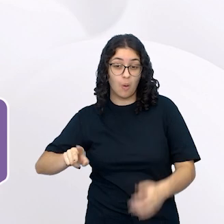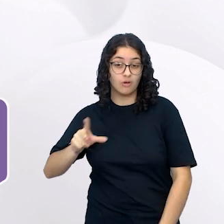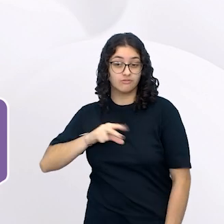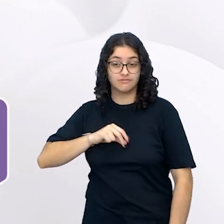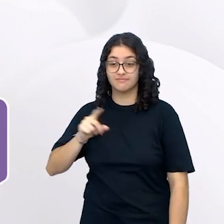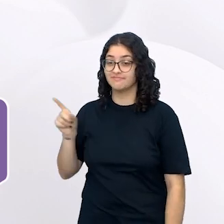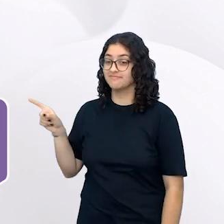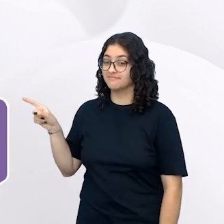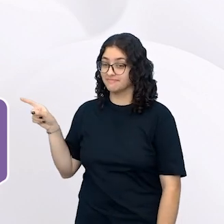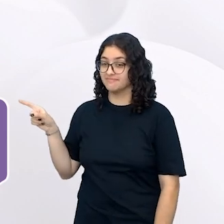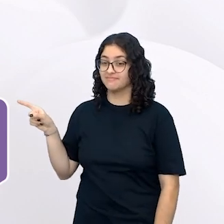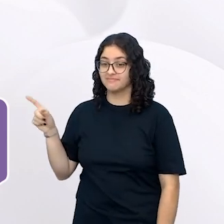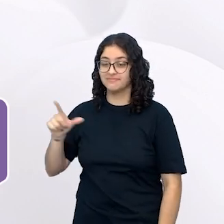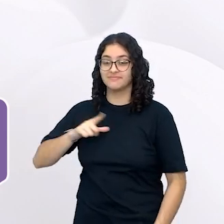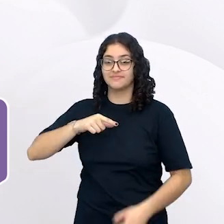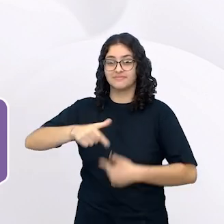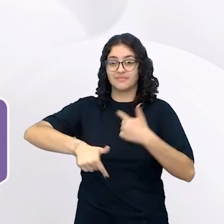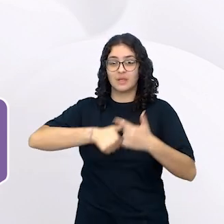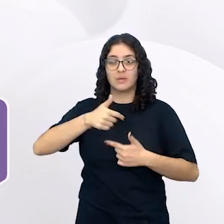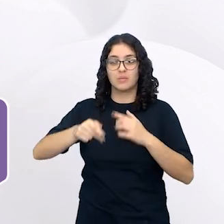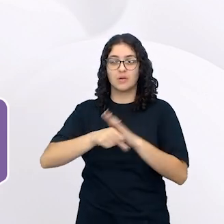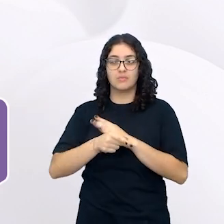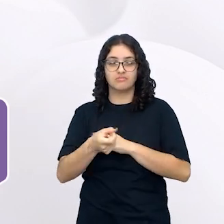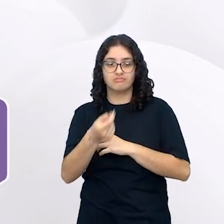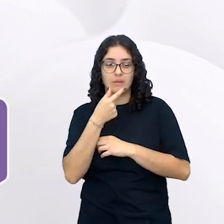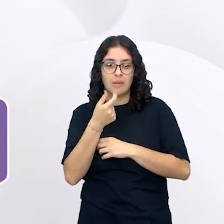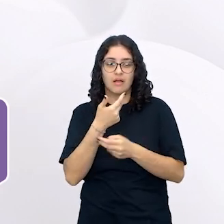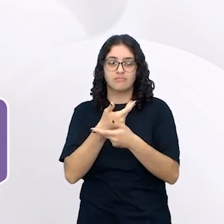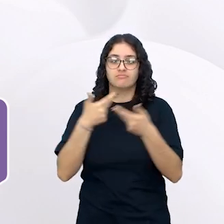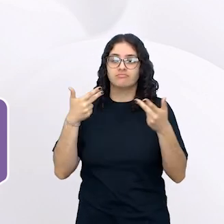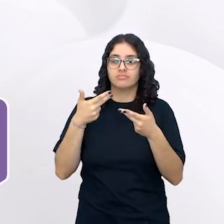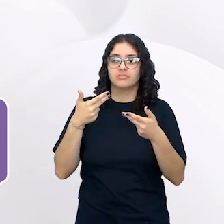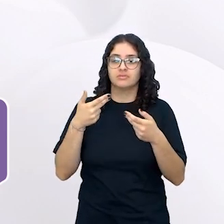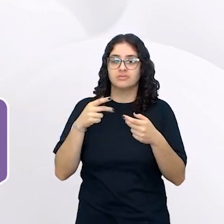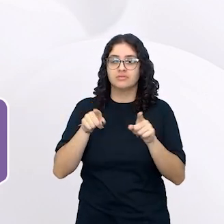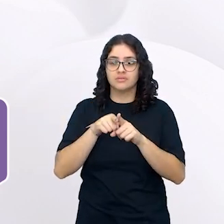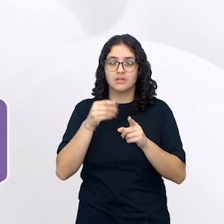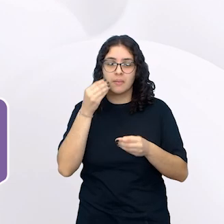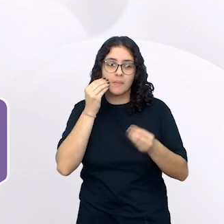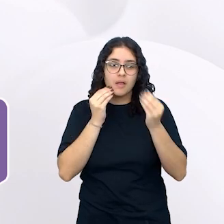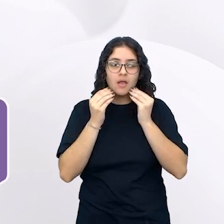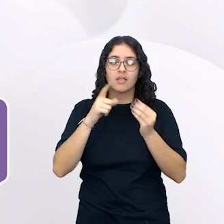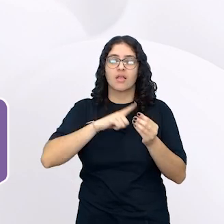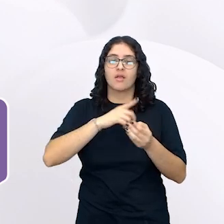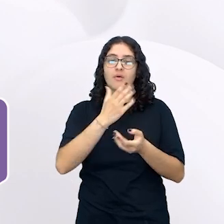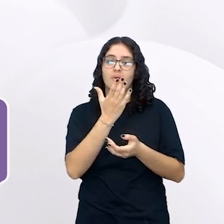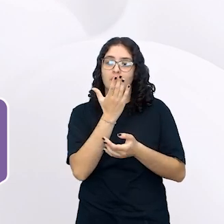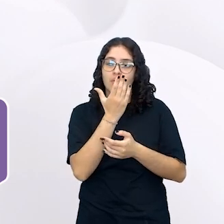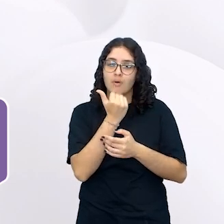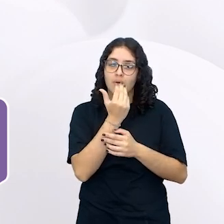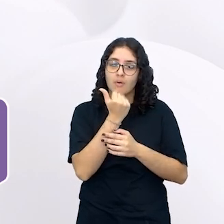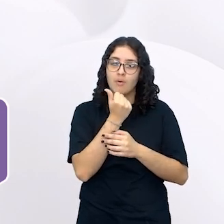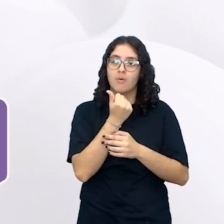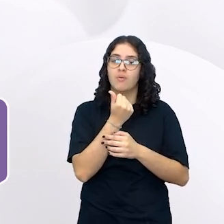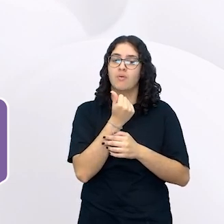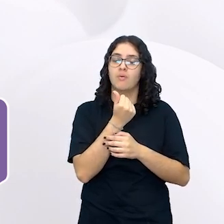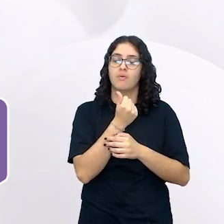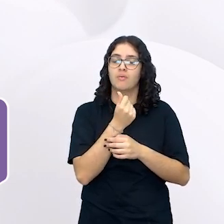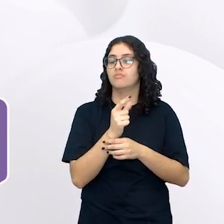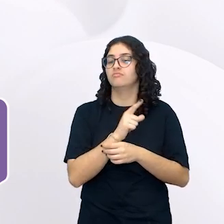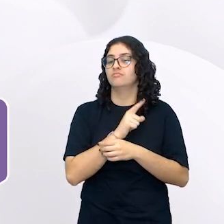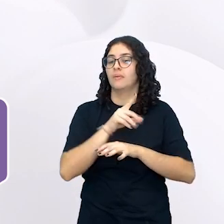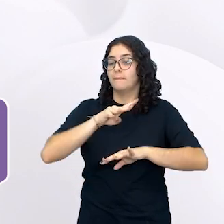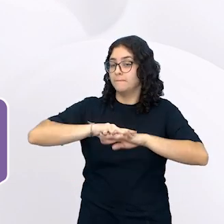que trabalha normalmente na farmacologia, né? A Chiara, que trabalhou com polímeros, a Catherine Johnson